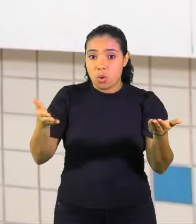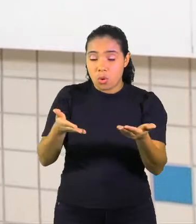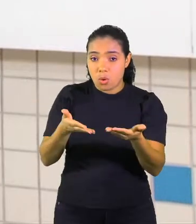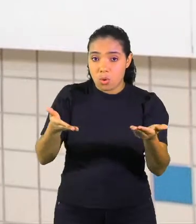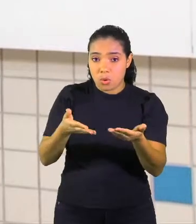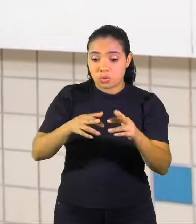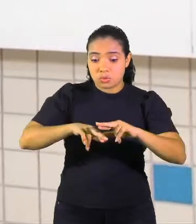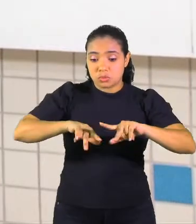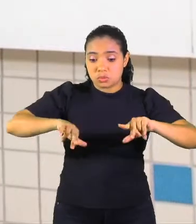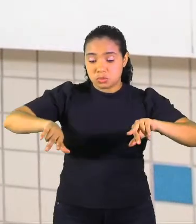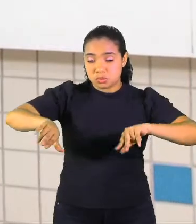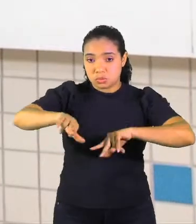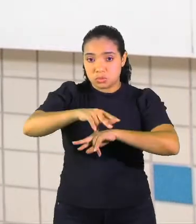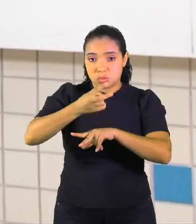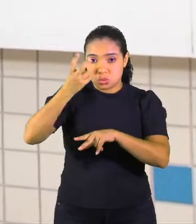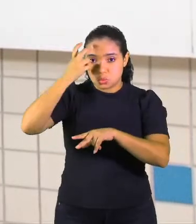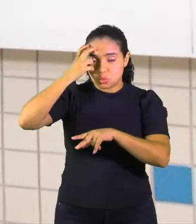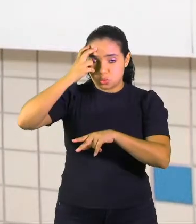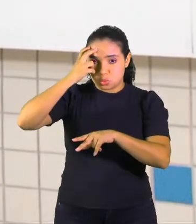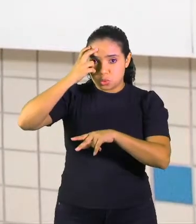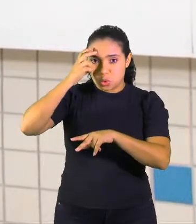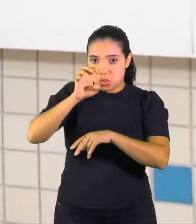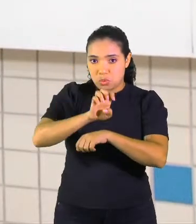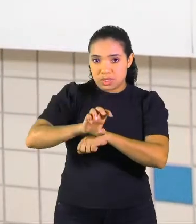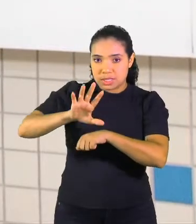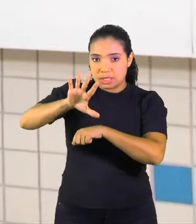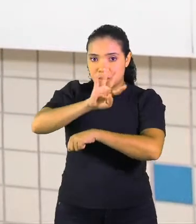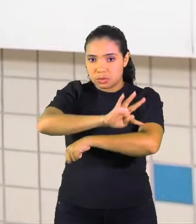diversidade cultural do nosso estado, do Tocantins.